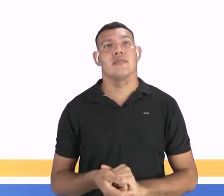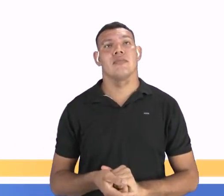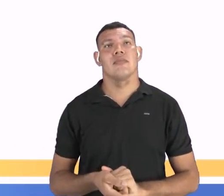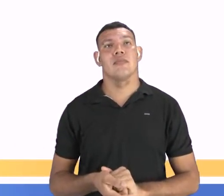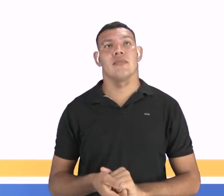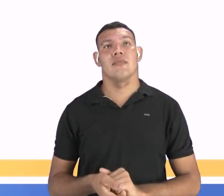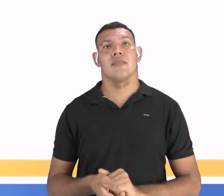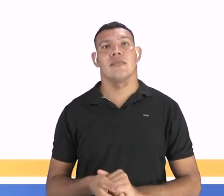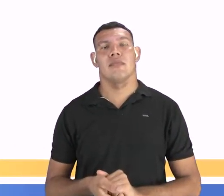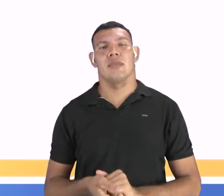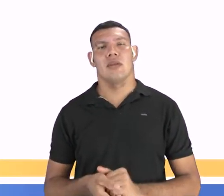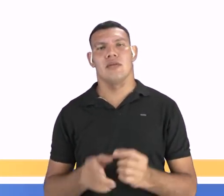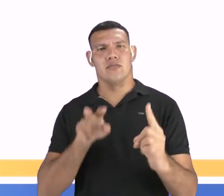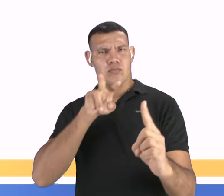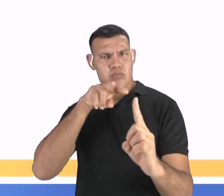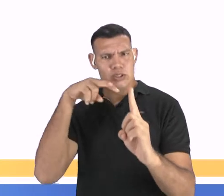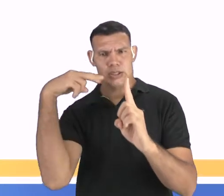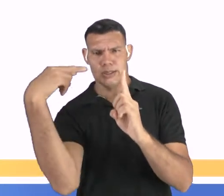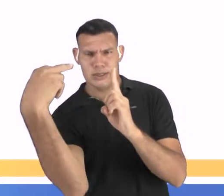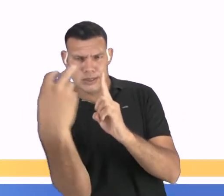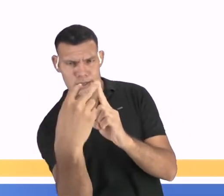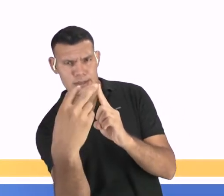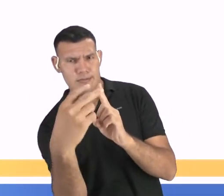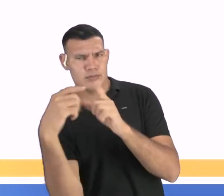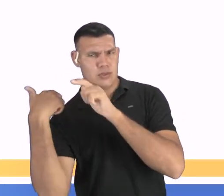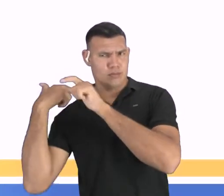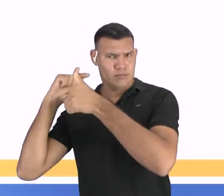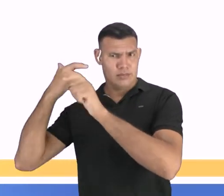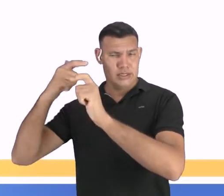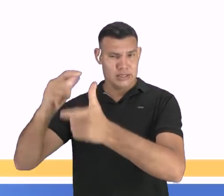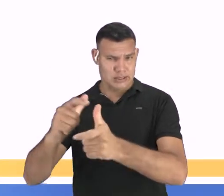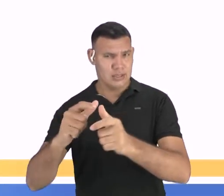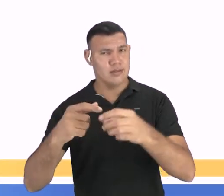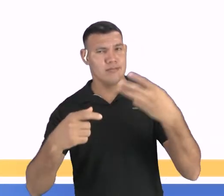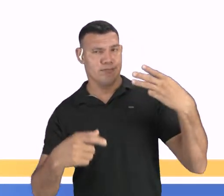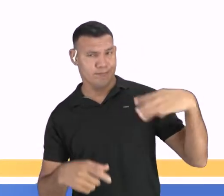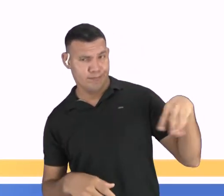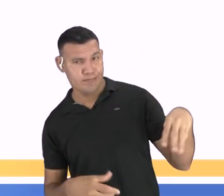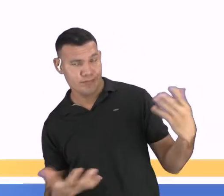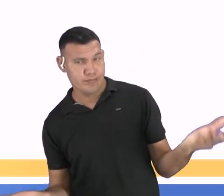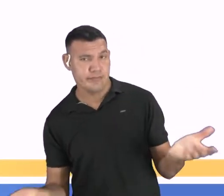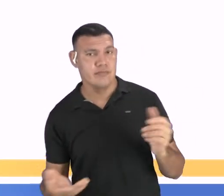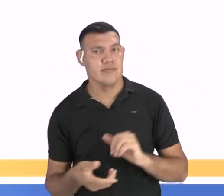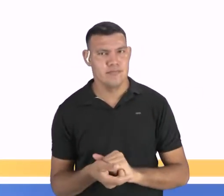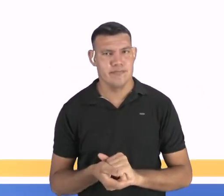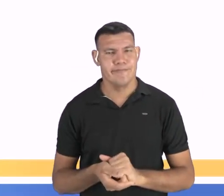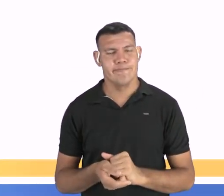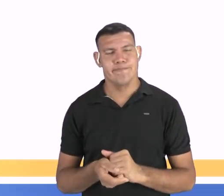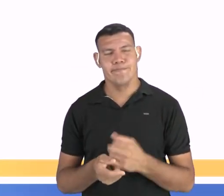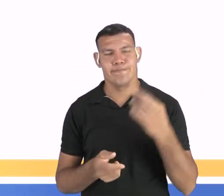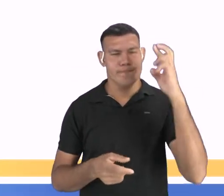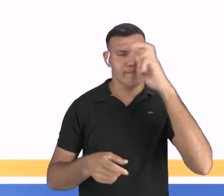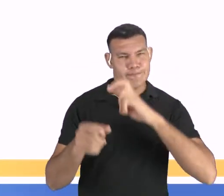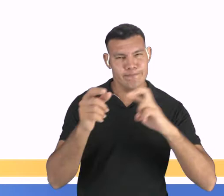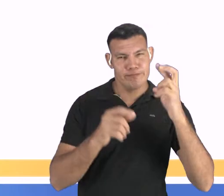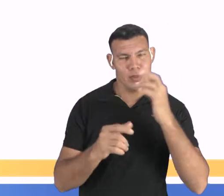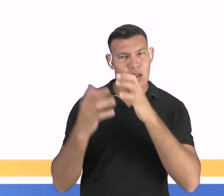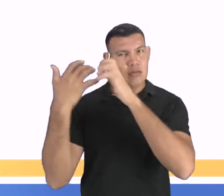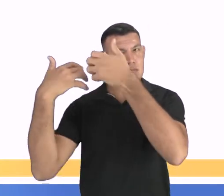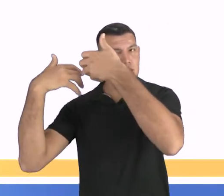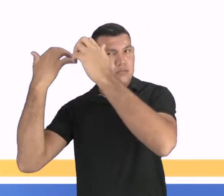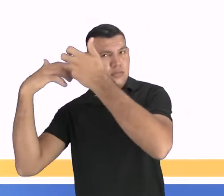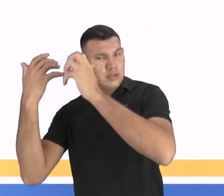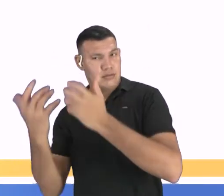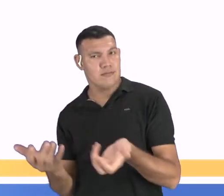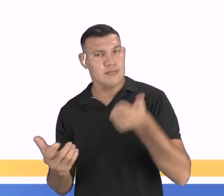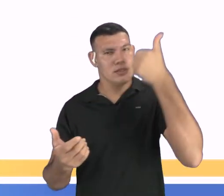desse ponto de vista, né, mais teórico aí da matemática, né? Desse ponto de vista mais de observação, reflexão e